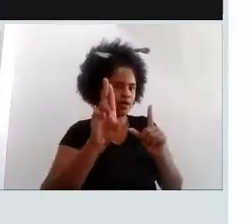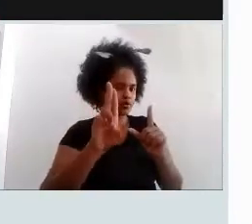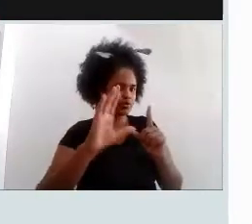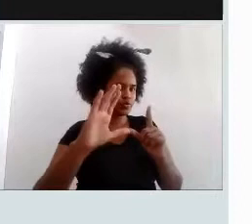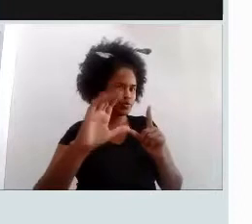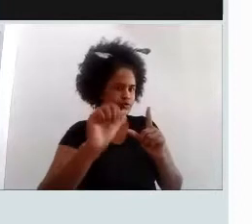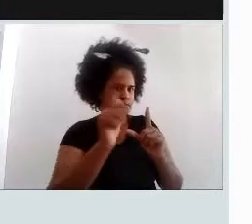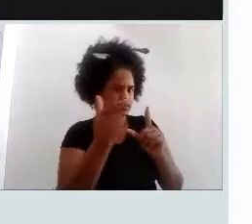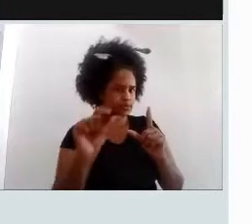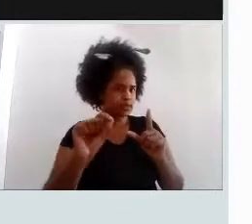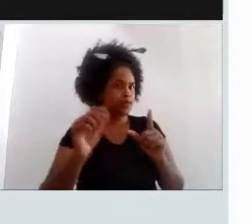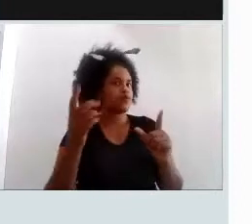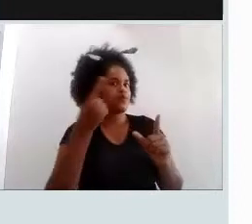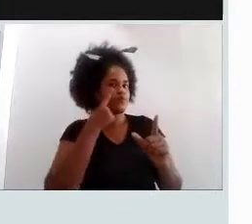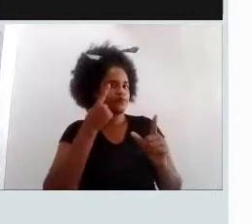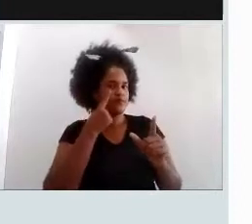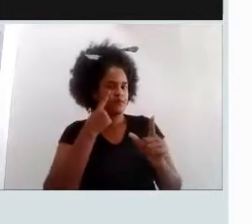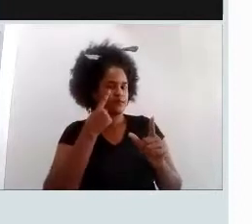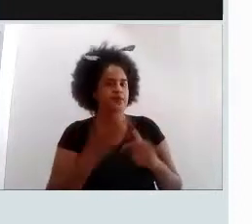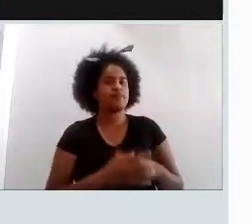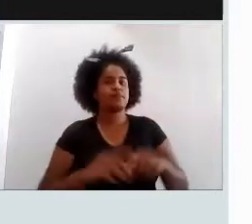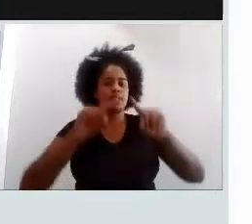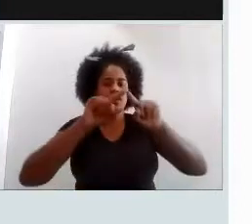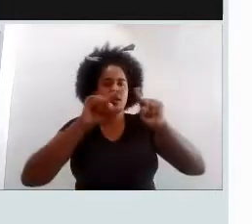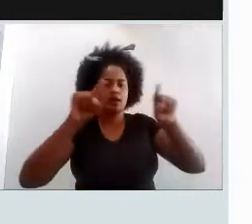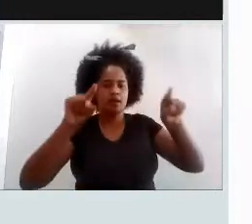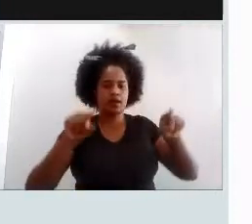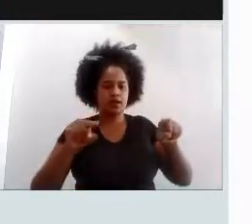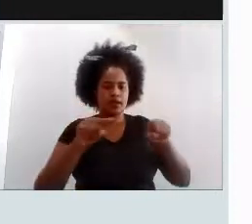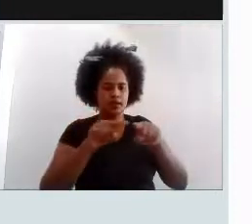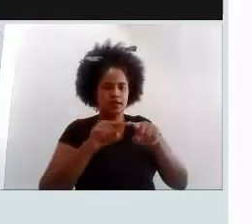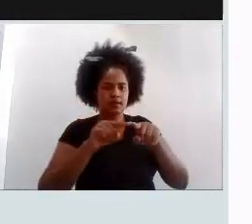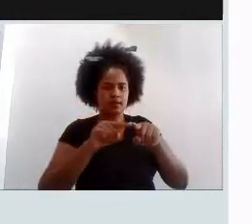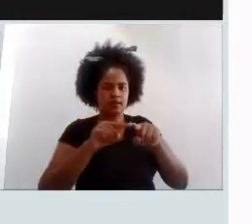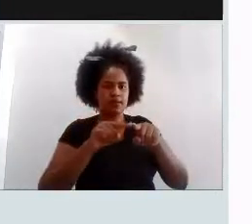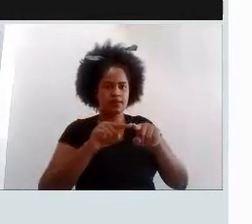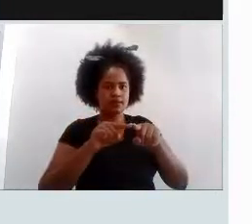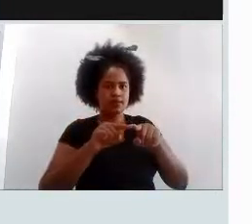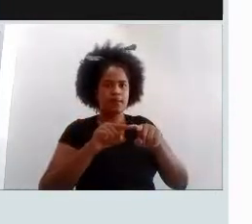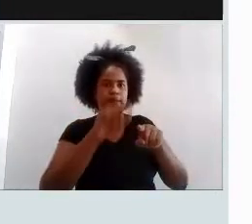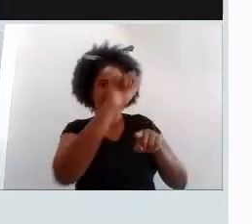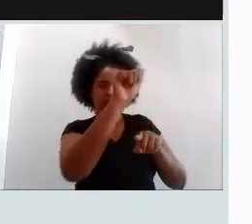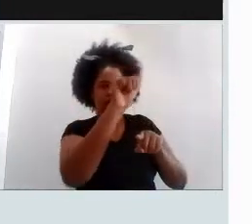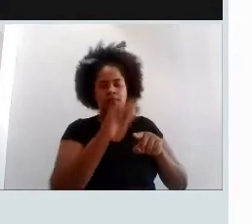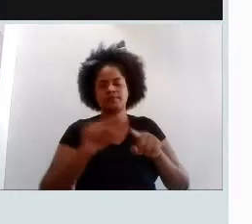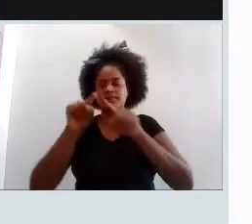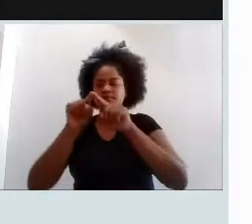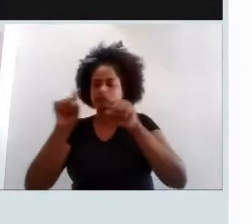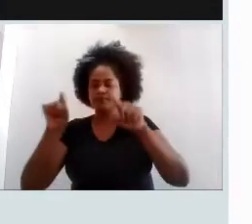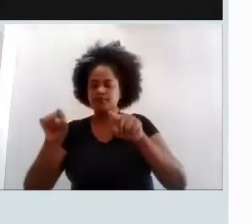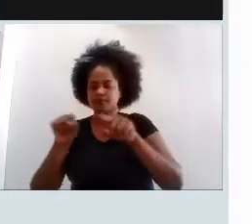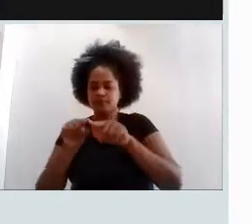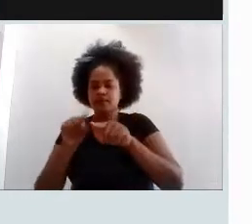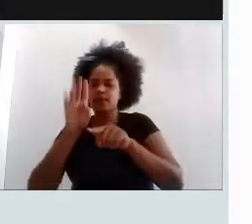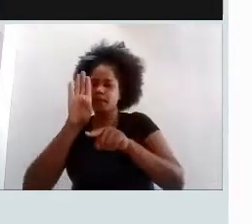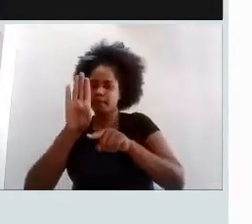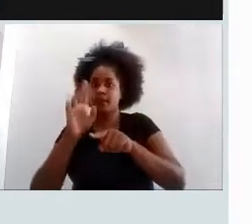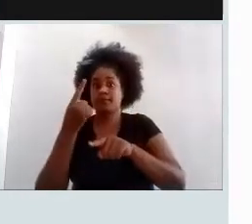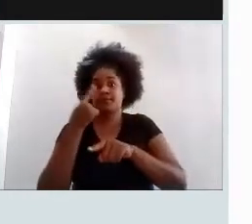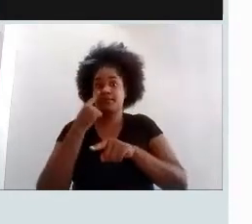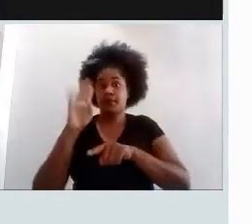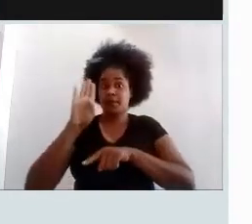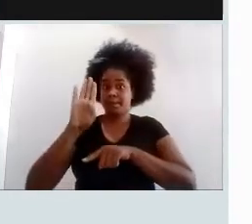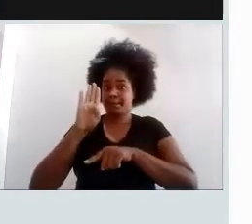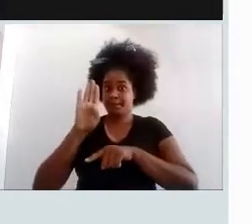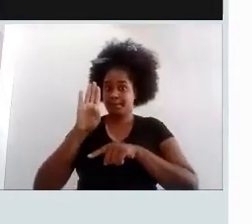Vamos observar o triângulo, os retângulos A e B, e notamos que a figura B, que é